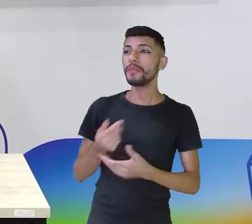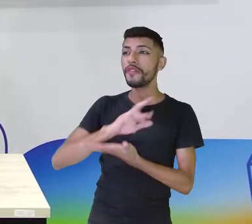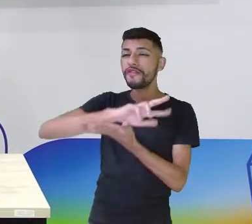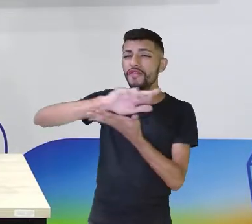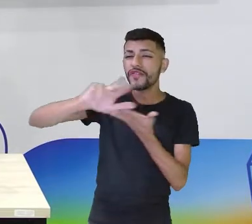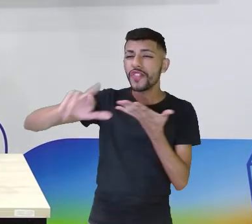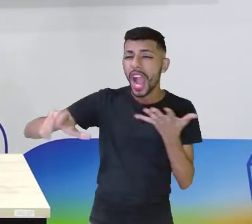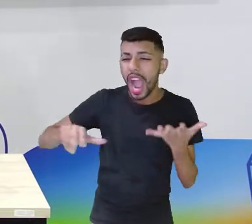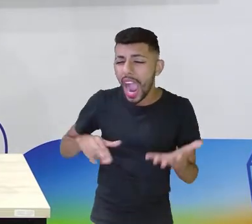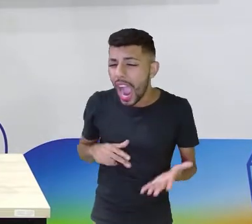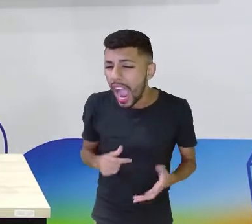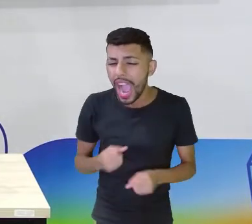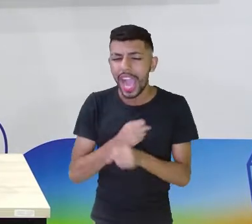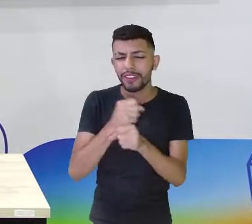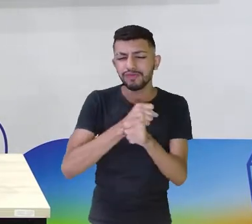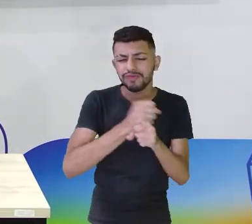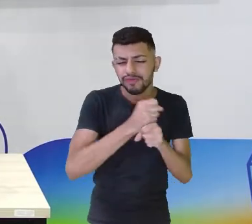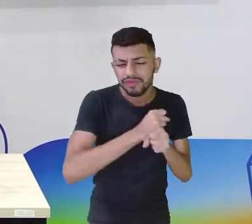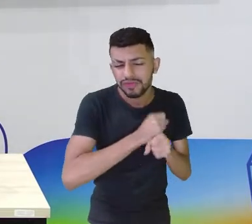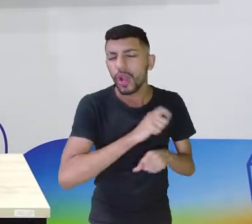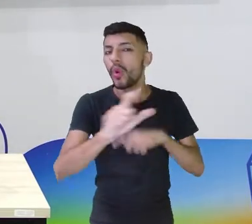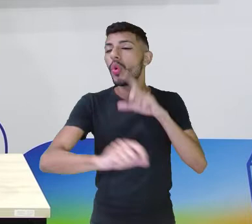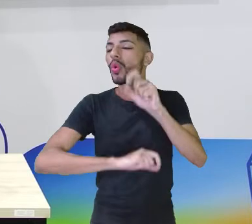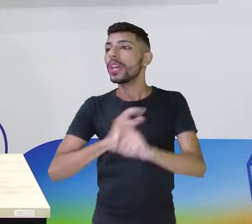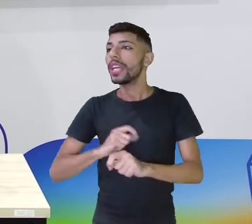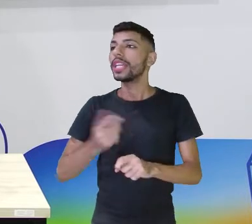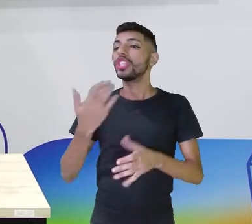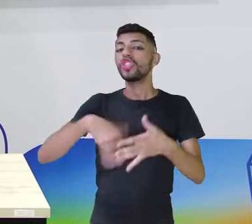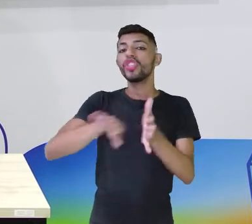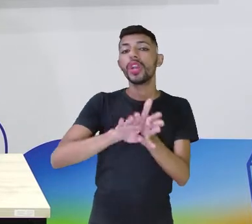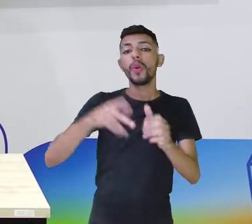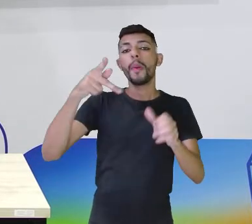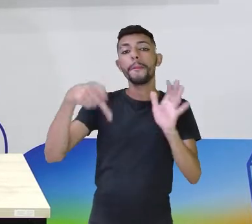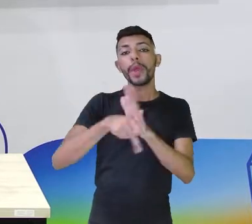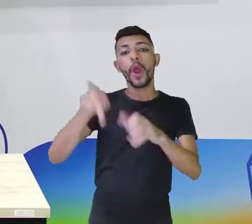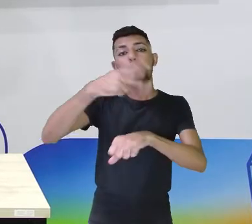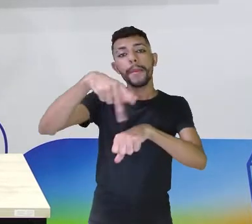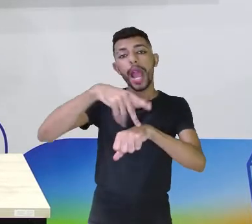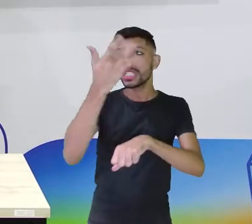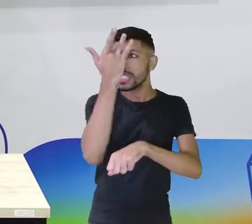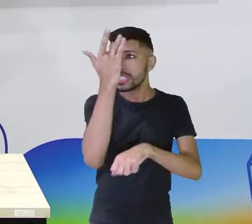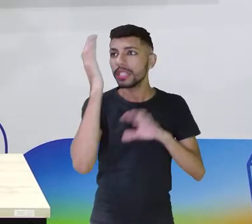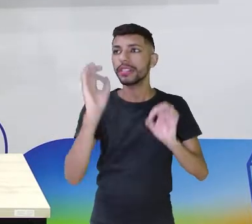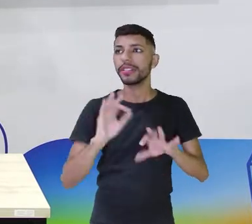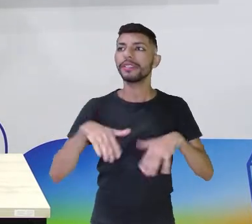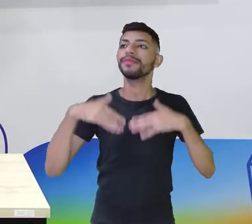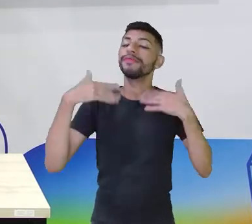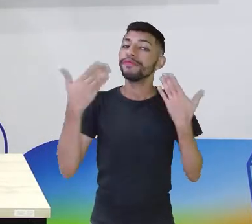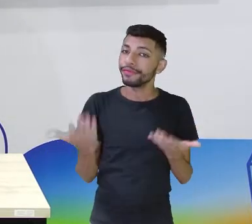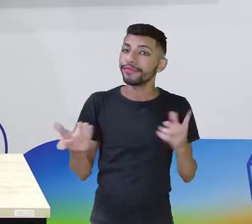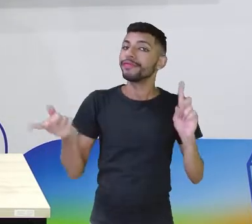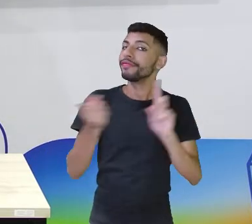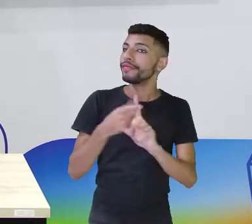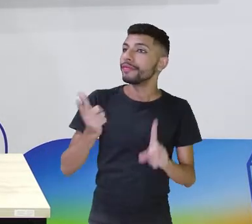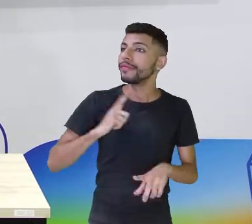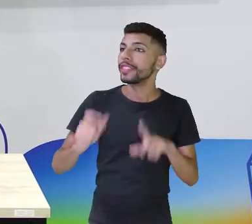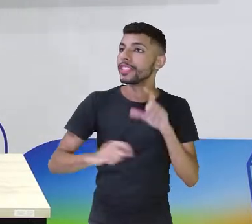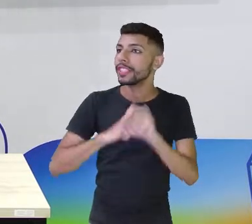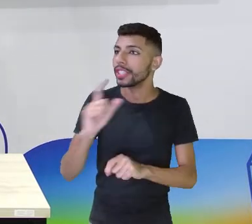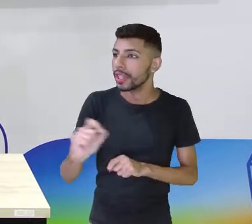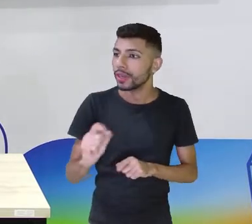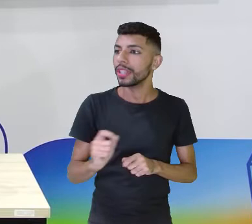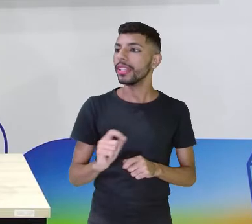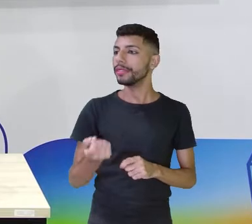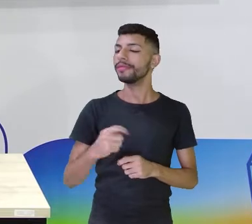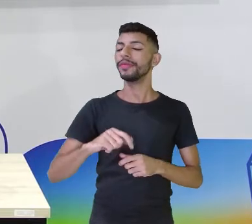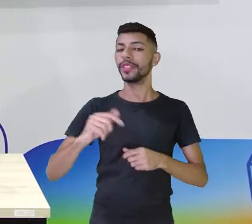a Índia. Inclusive, existe o Oceano Índico, em homenagem ao país da